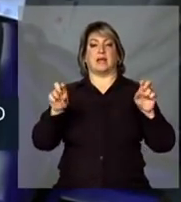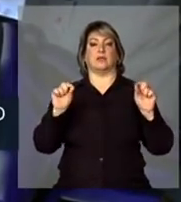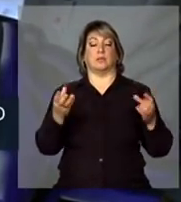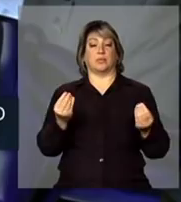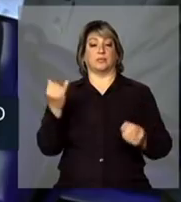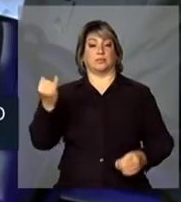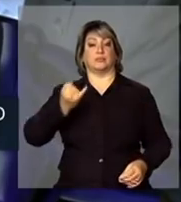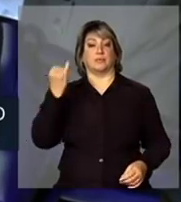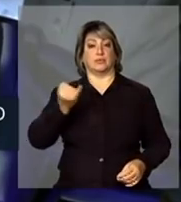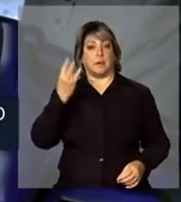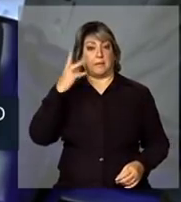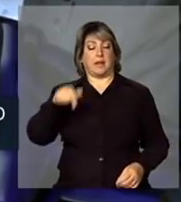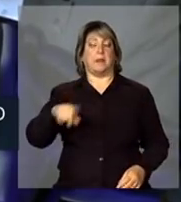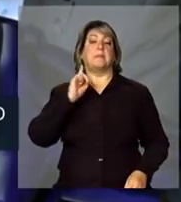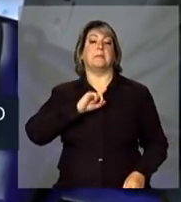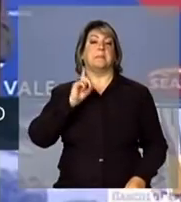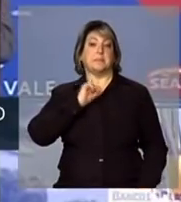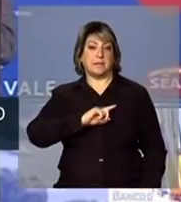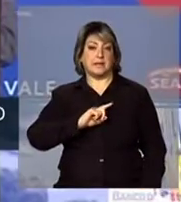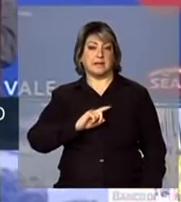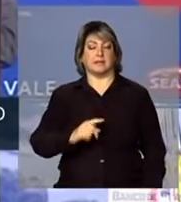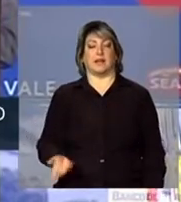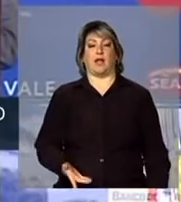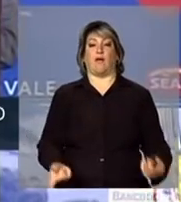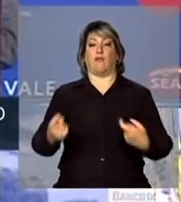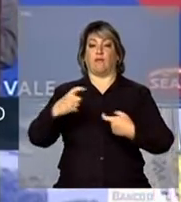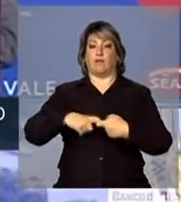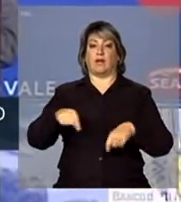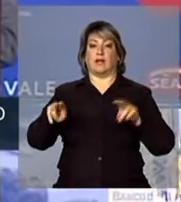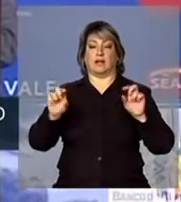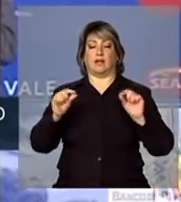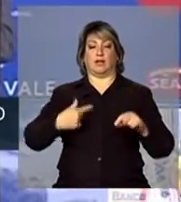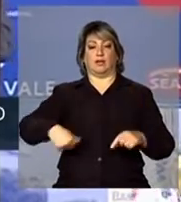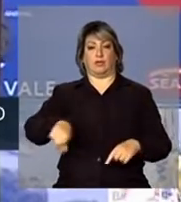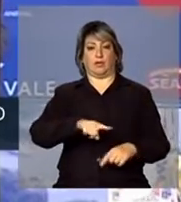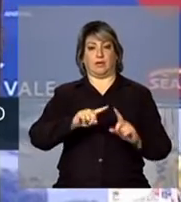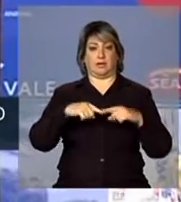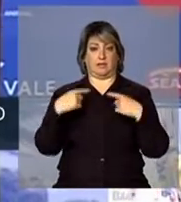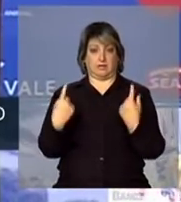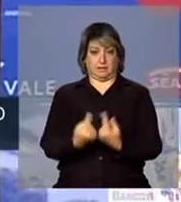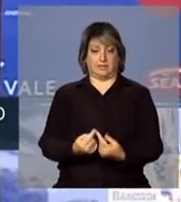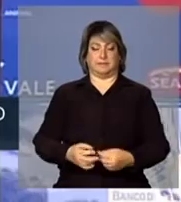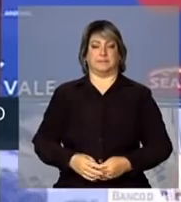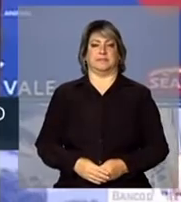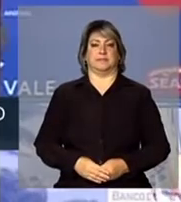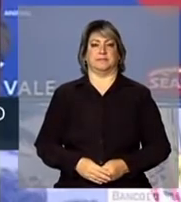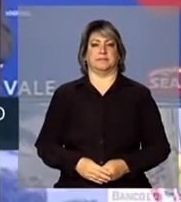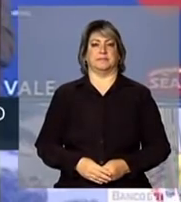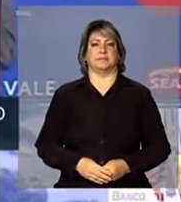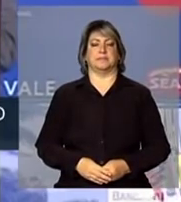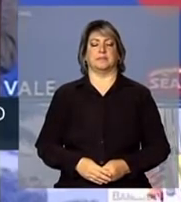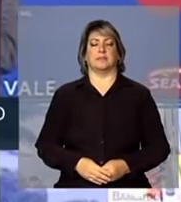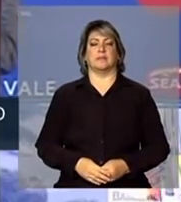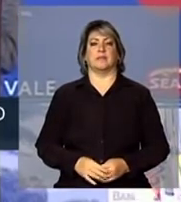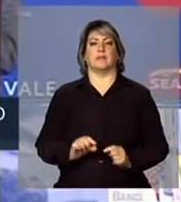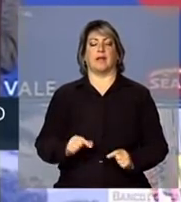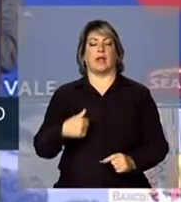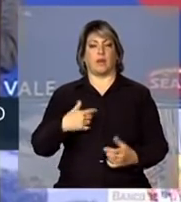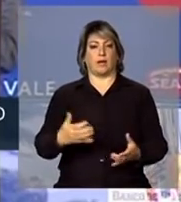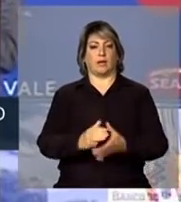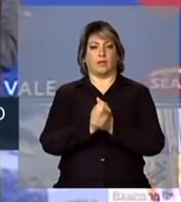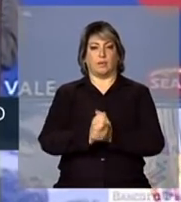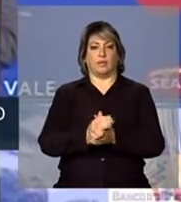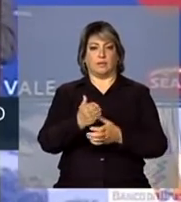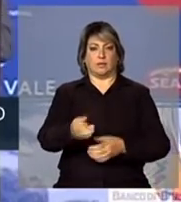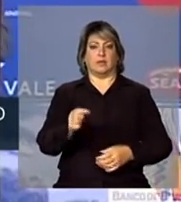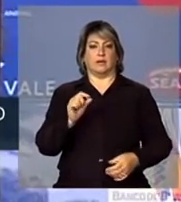tão importante para Minas Gerais. Voltando ao tema dessa nossa exposição, me permito, presidente Biagi, cumprimentá-lo